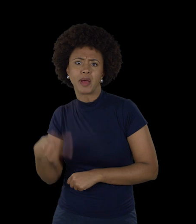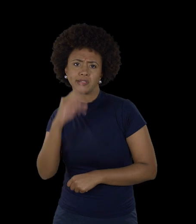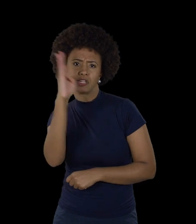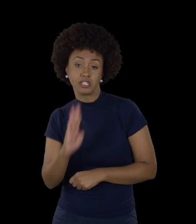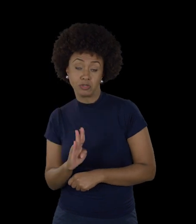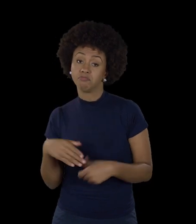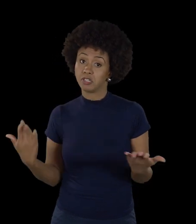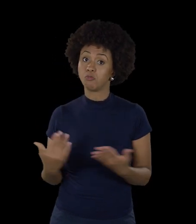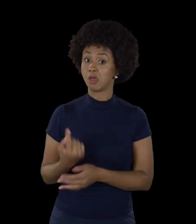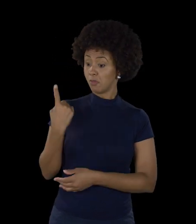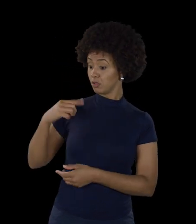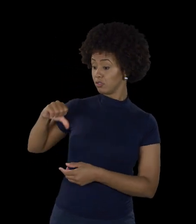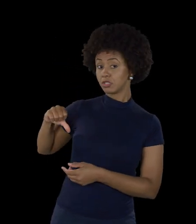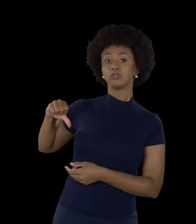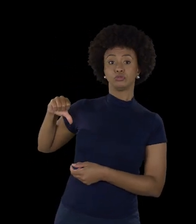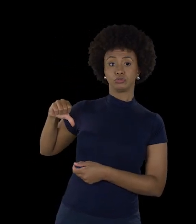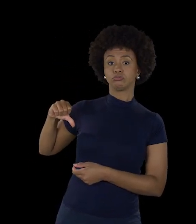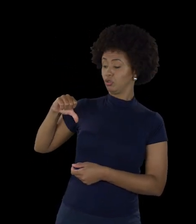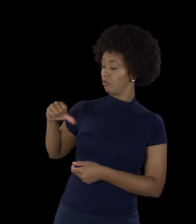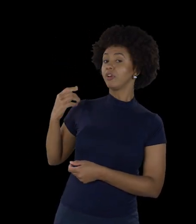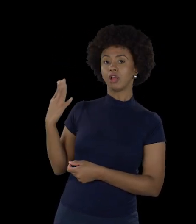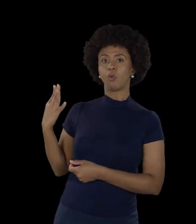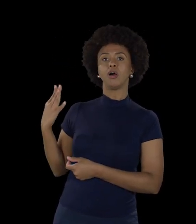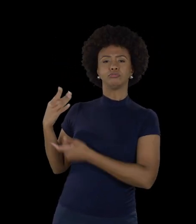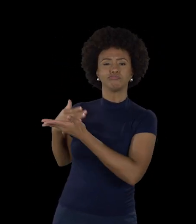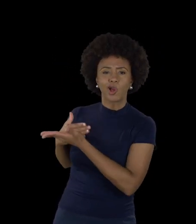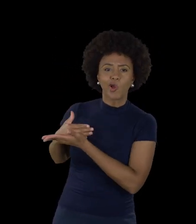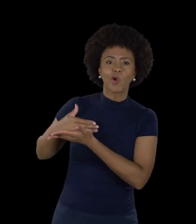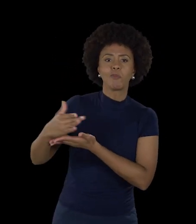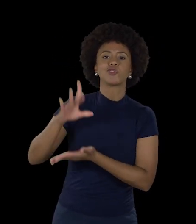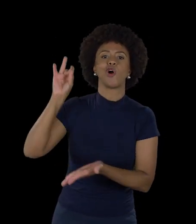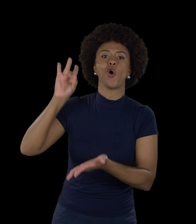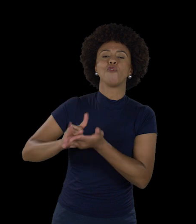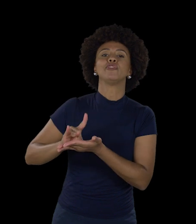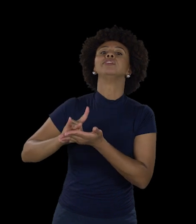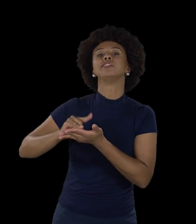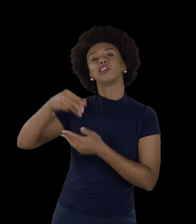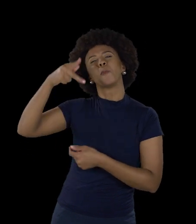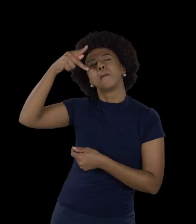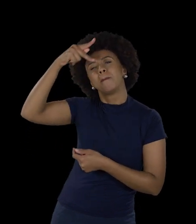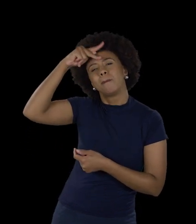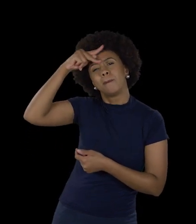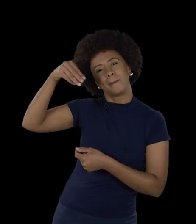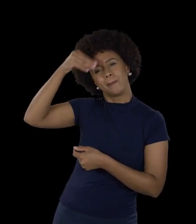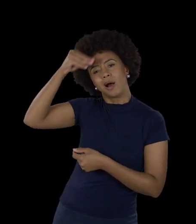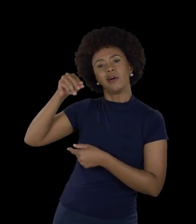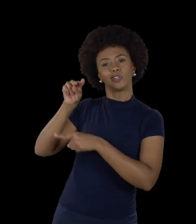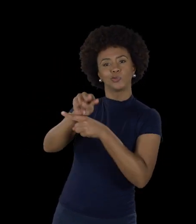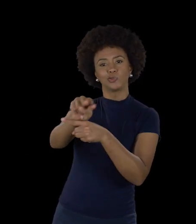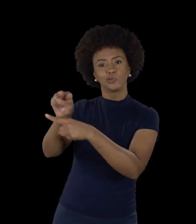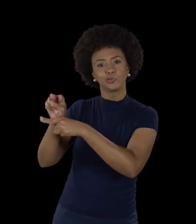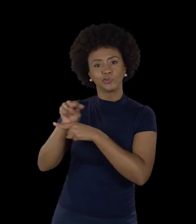Desde 1994, Ruth é oficialmente o patrono da ecologia do Brasil. Outro nome importante é